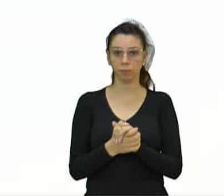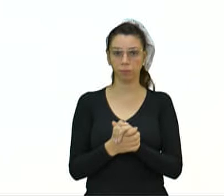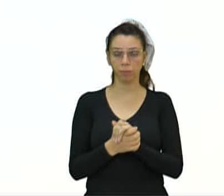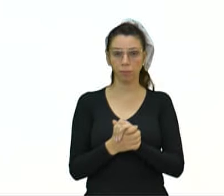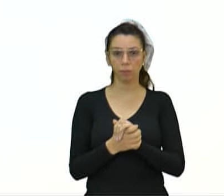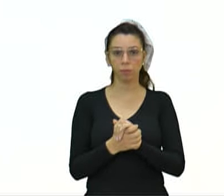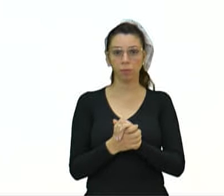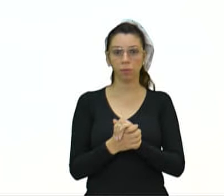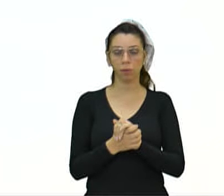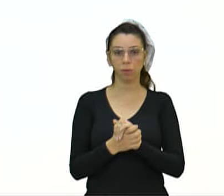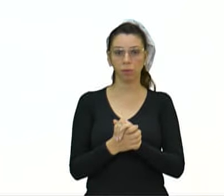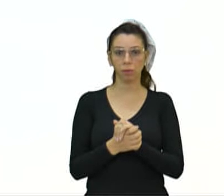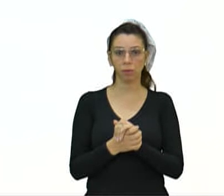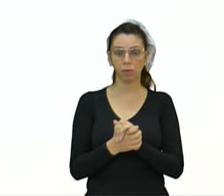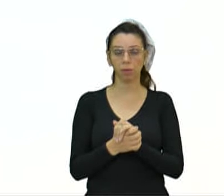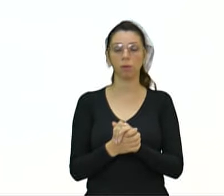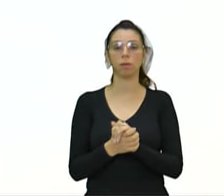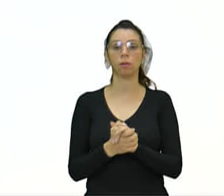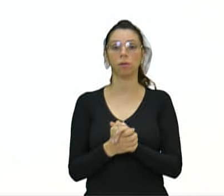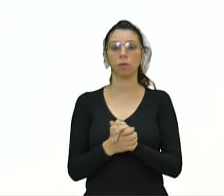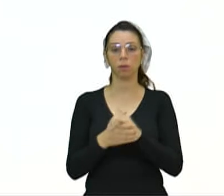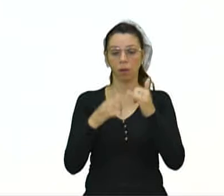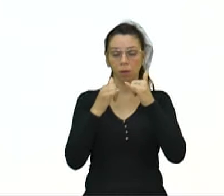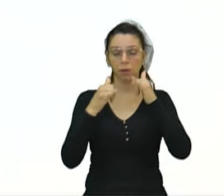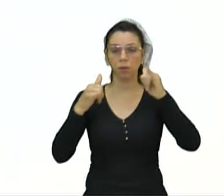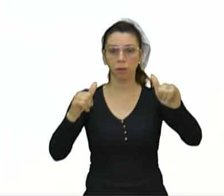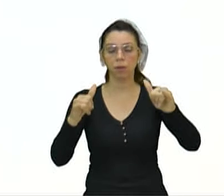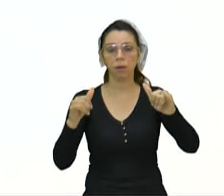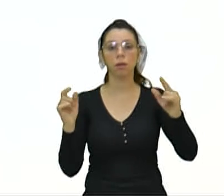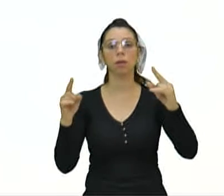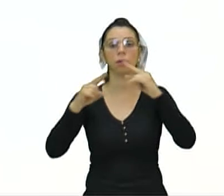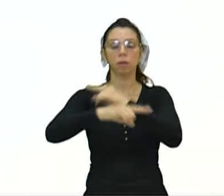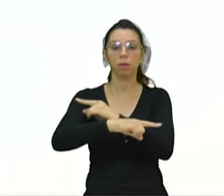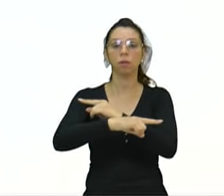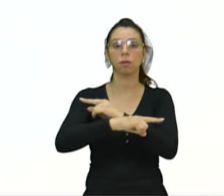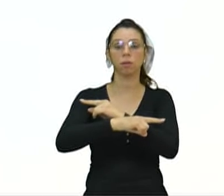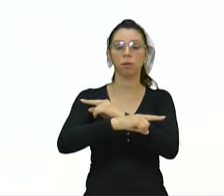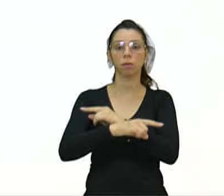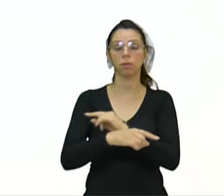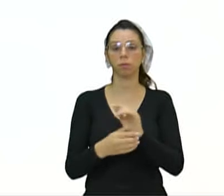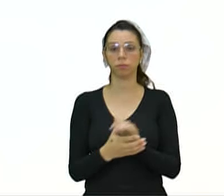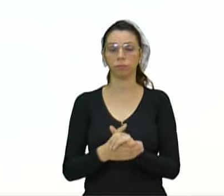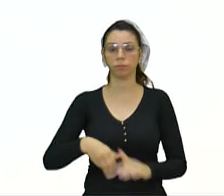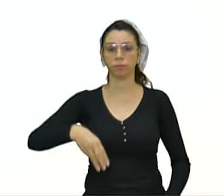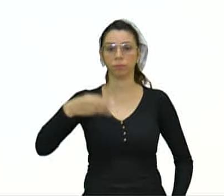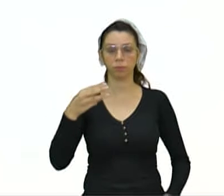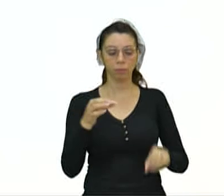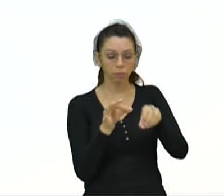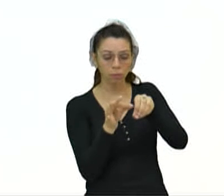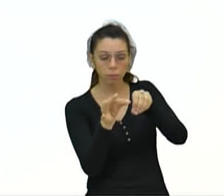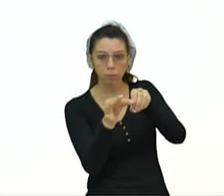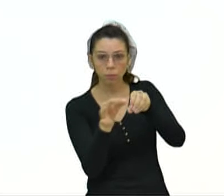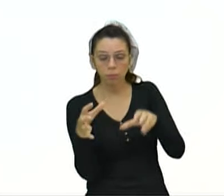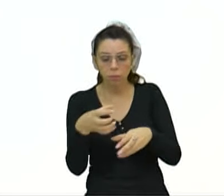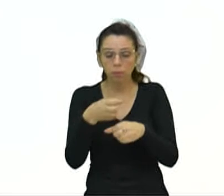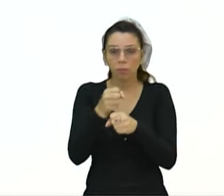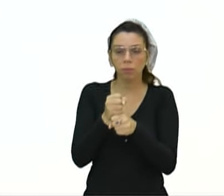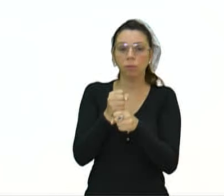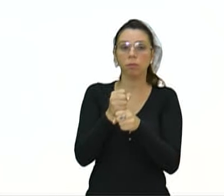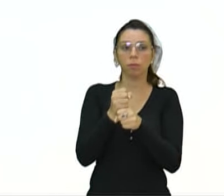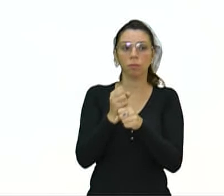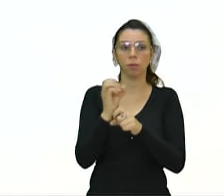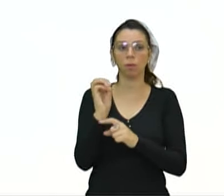diretamente proporcional ao comprimento do material. Item 3. A unidade de medida da resistividade é o Ohm por